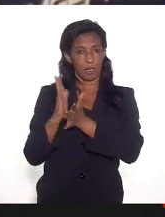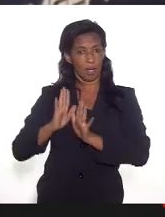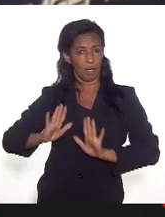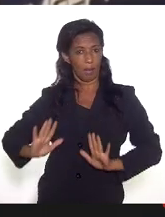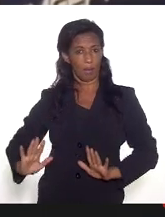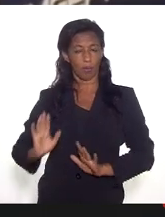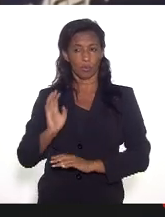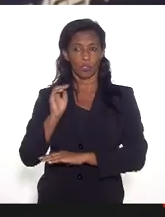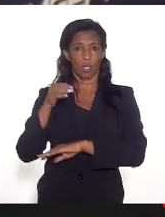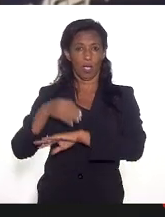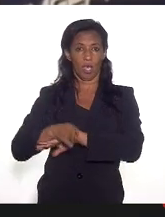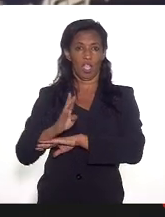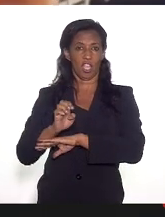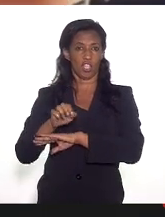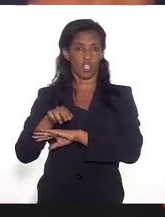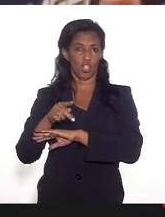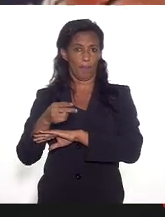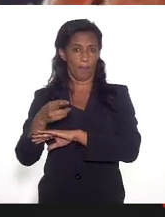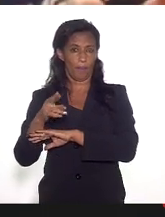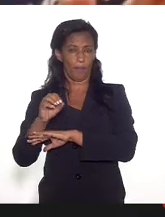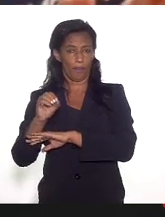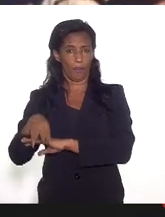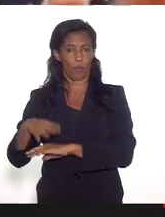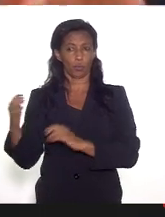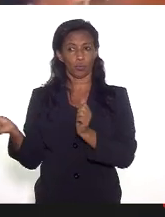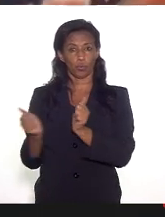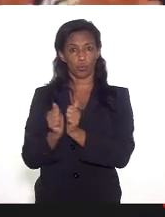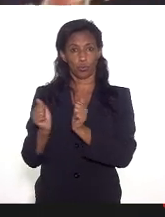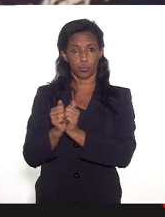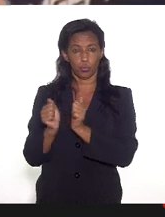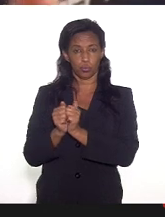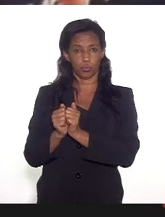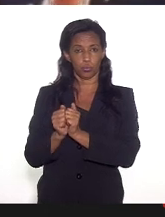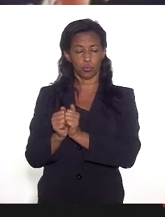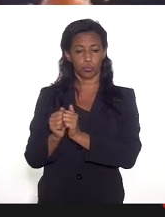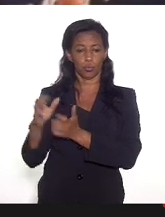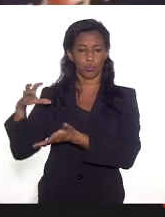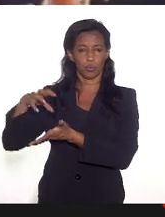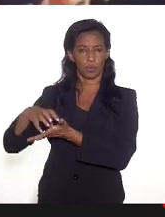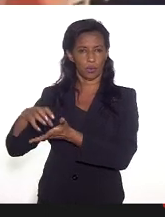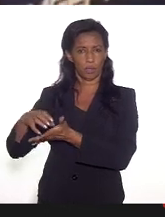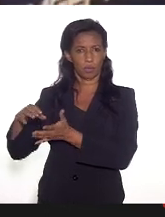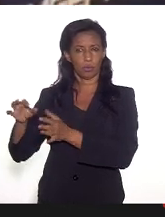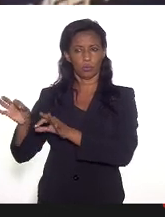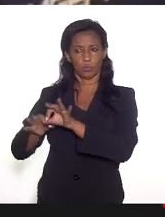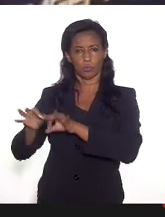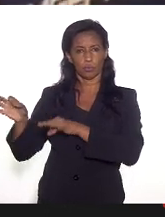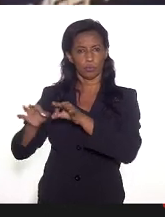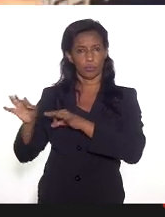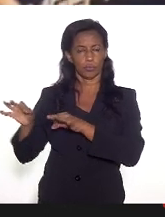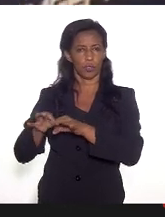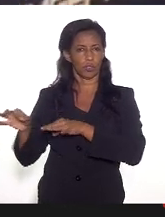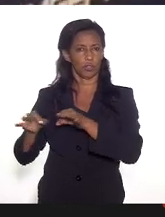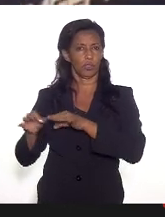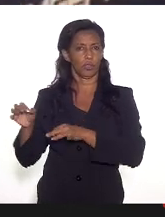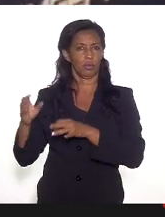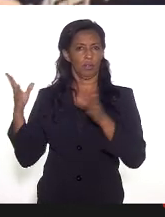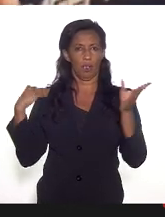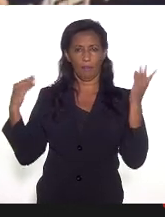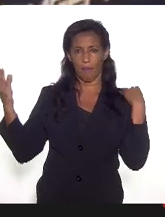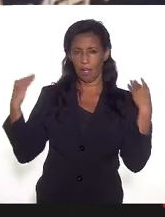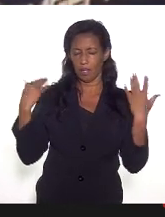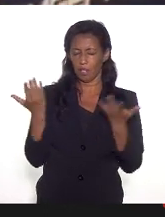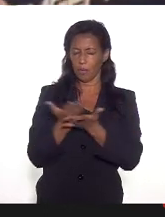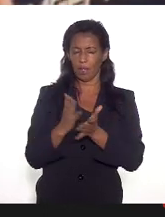a Engepron junto com o Centro de Projetos de Navios da Marinha, que trabalha com outros centros de projetos. Acabamos de